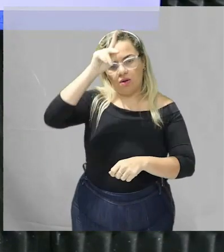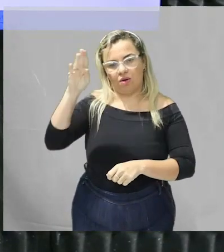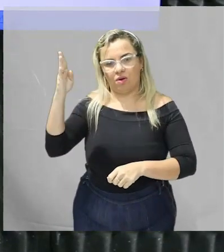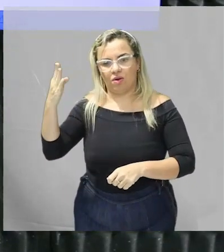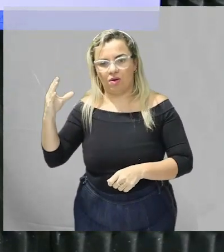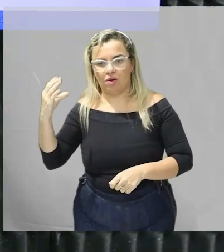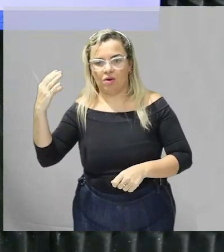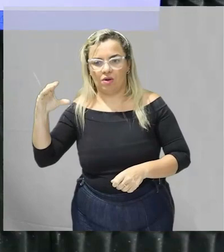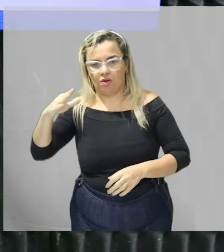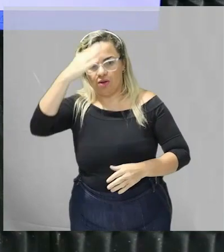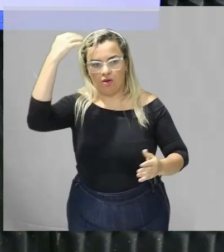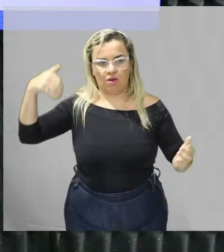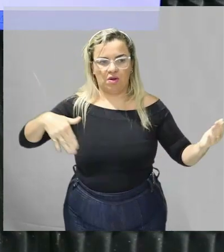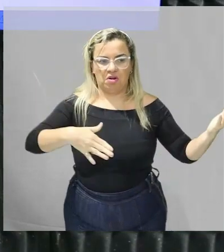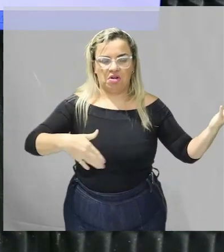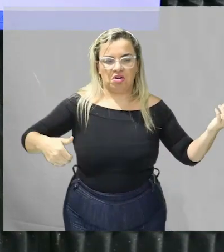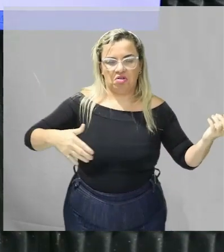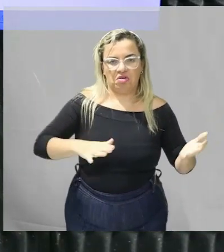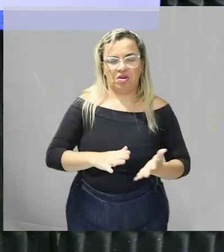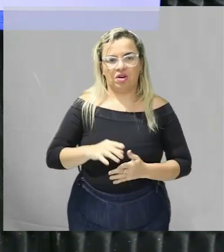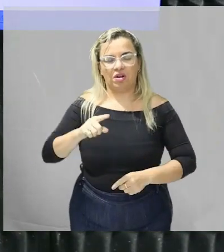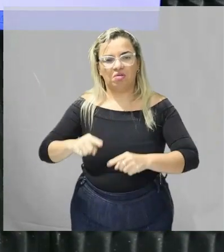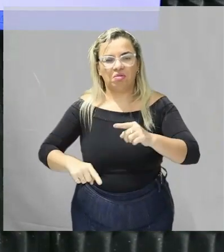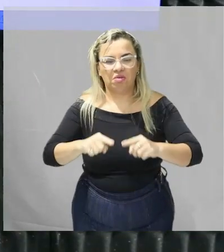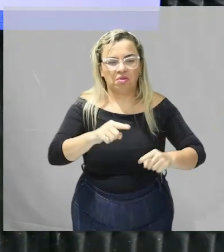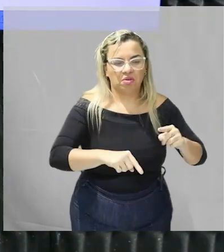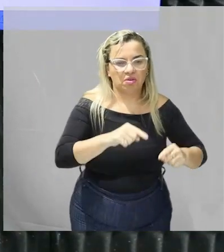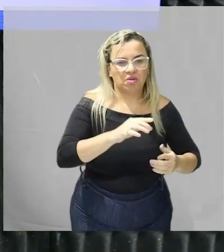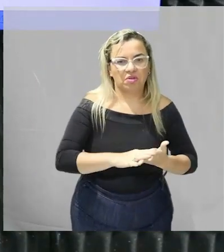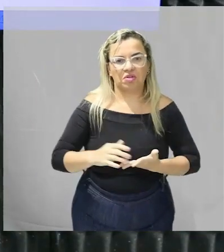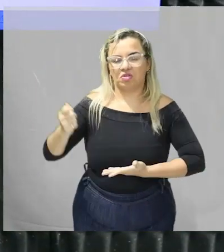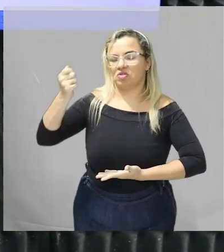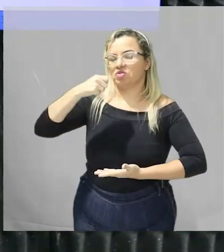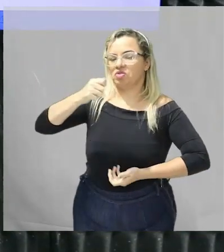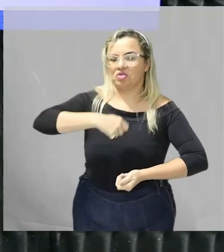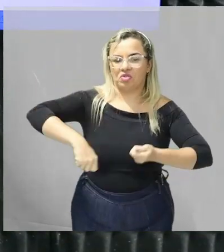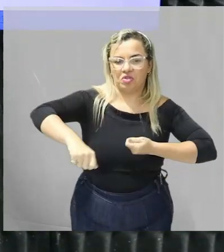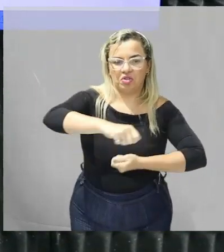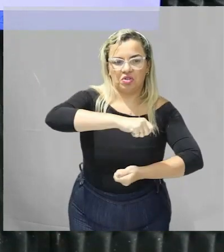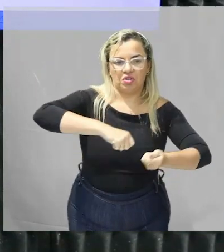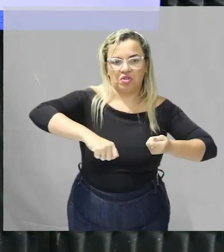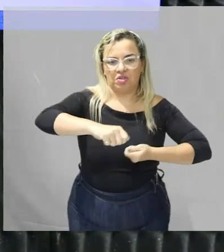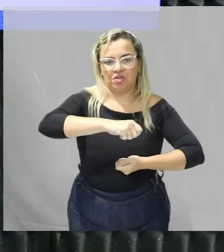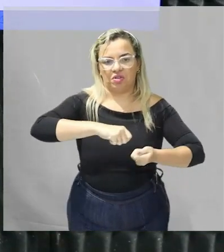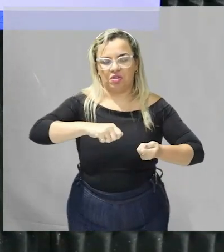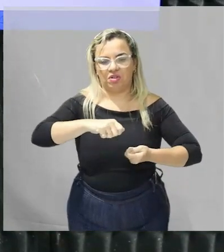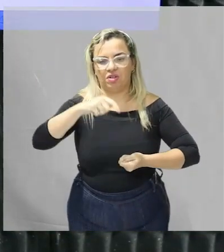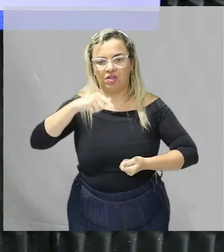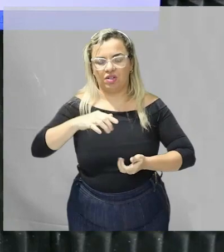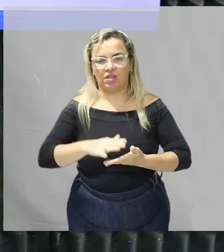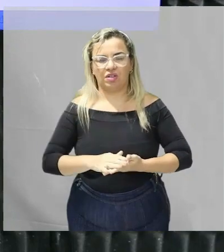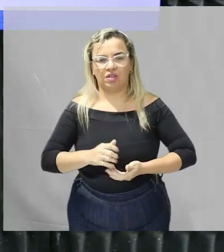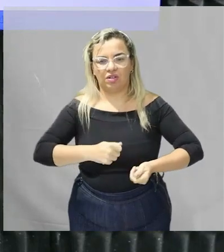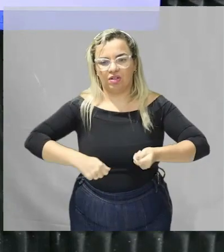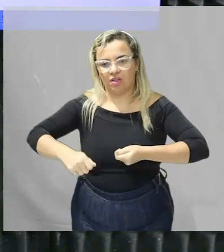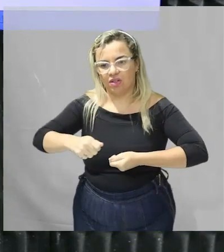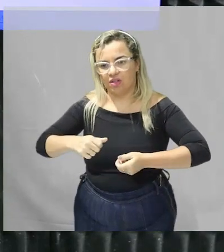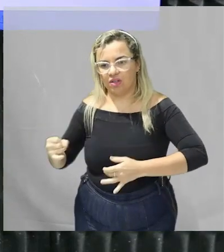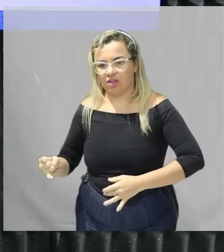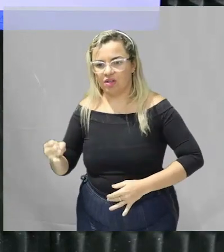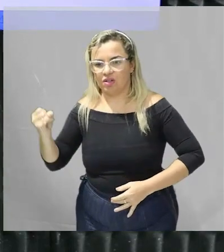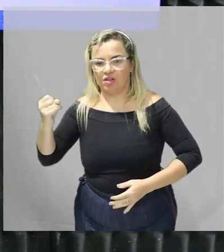grandes produtores de entorpecentes. O narcotráfico é uma importante fonte de renda, de trabalho para